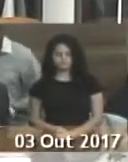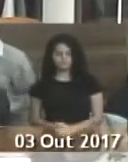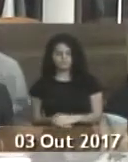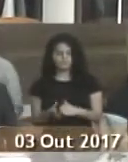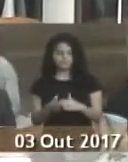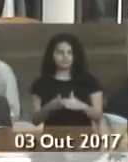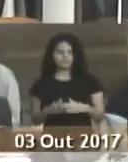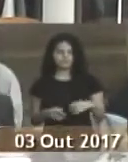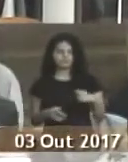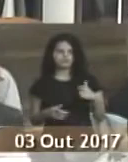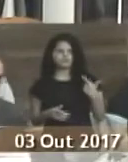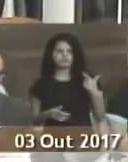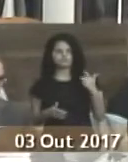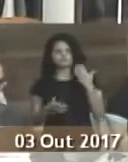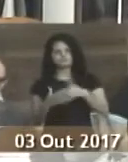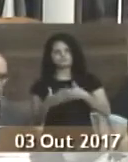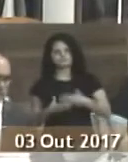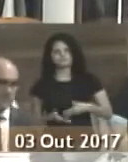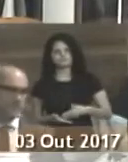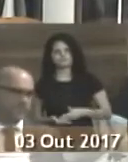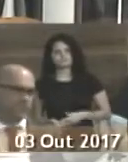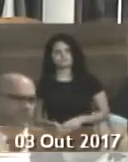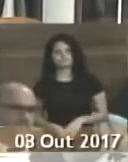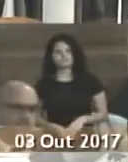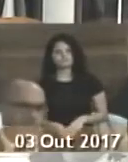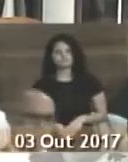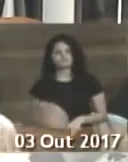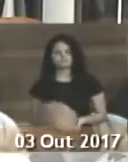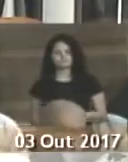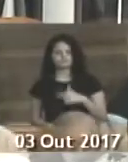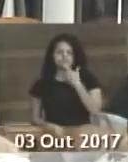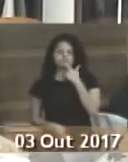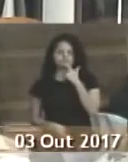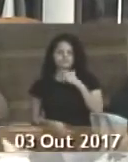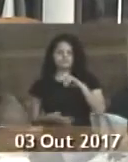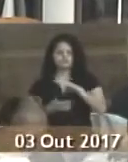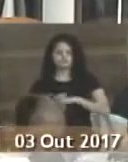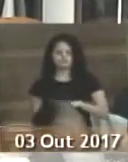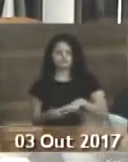Solicito ao segundo secretário, vereador Gedai, que proceda à leitura de um trecho bíblico.